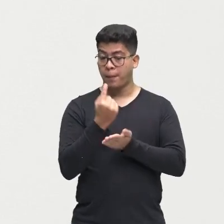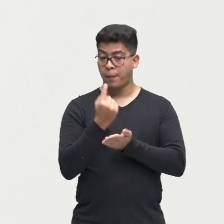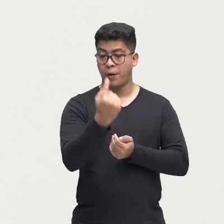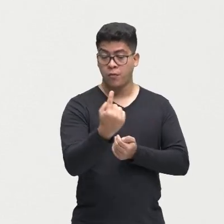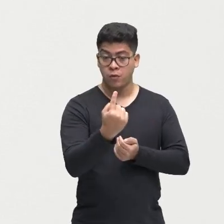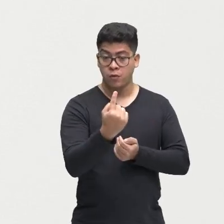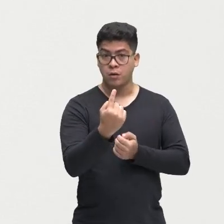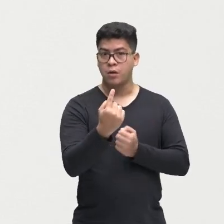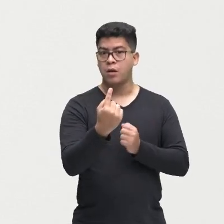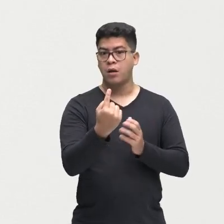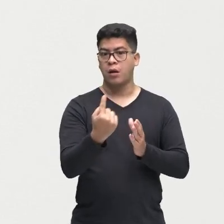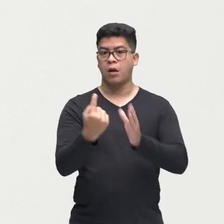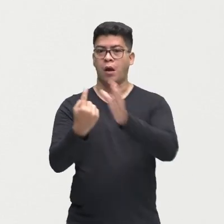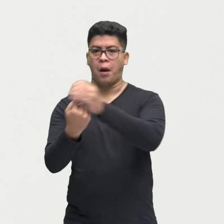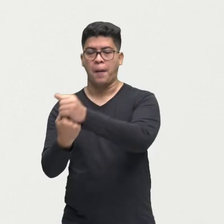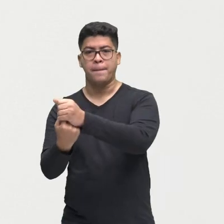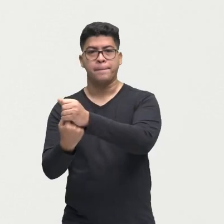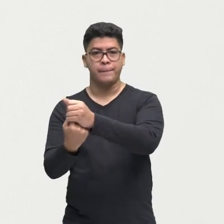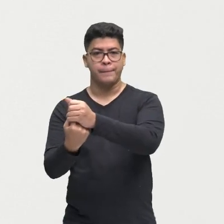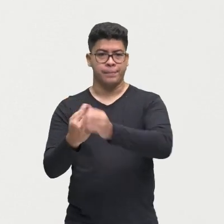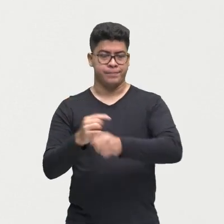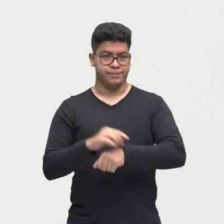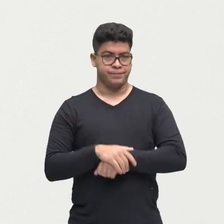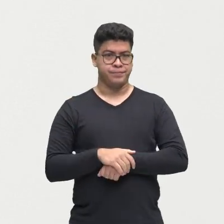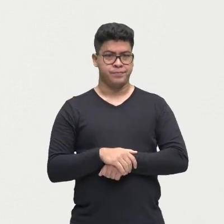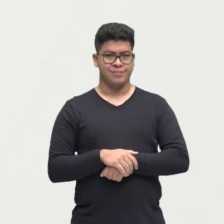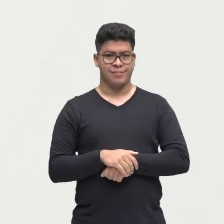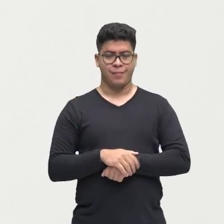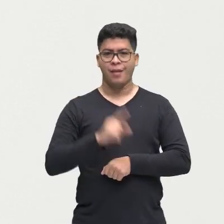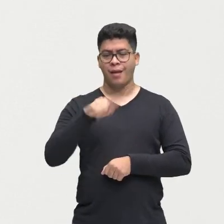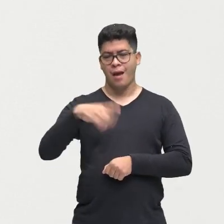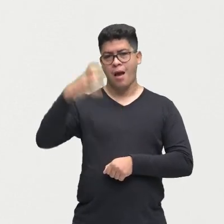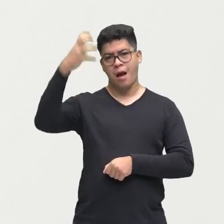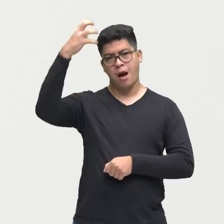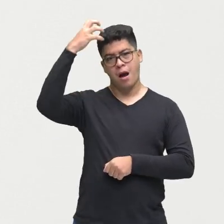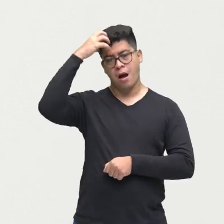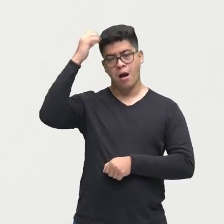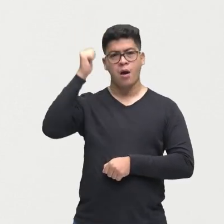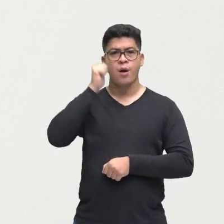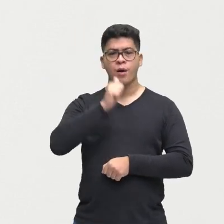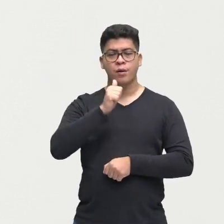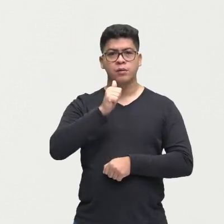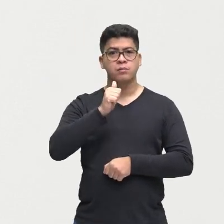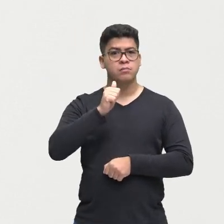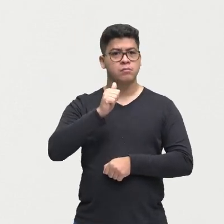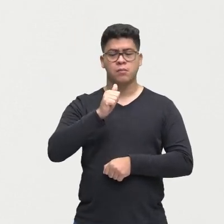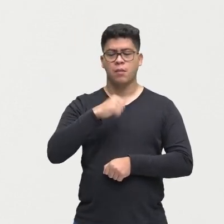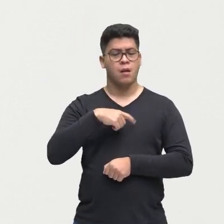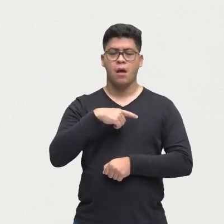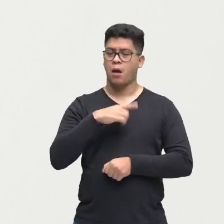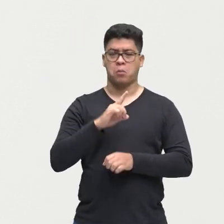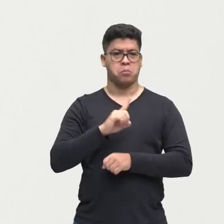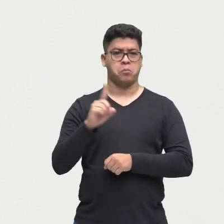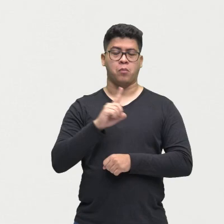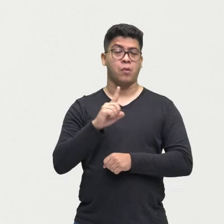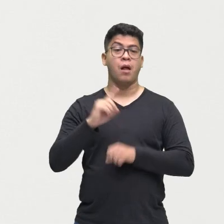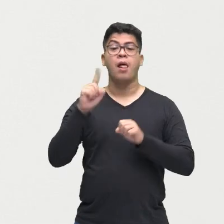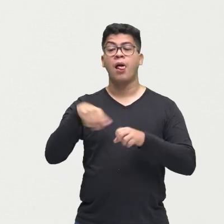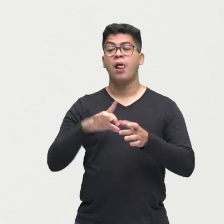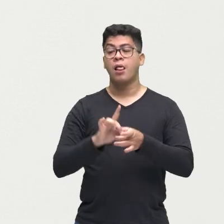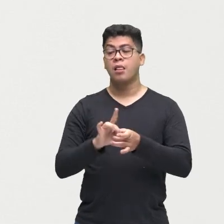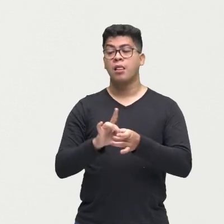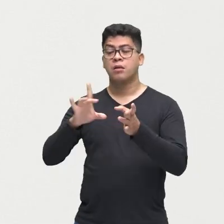captura na diagonal é a rainha também não porque ela vai em qualquer direção quantas casas